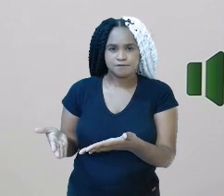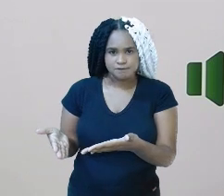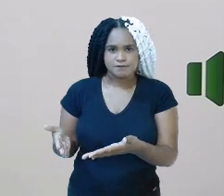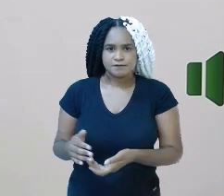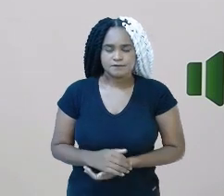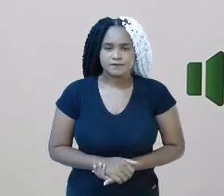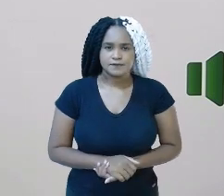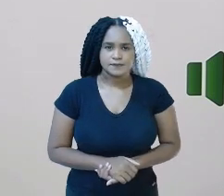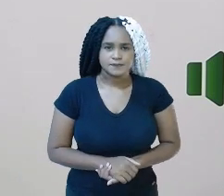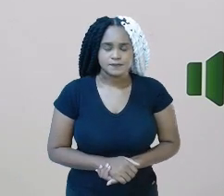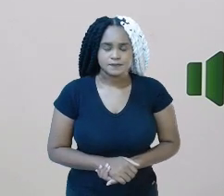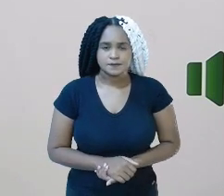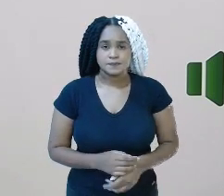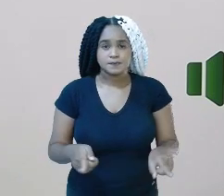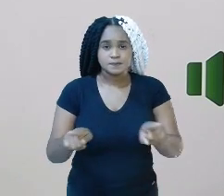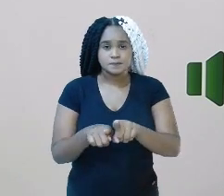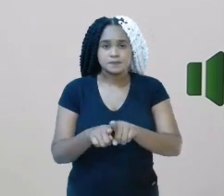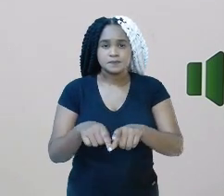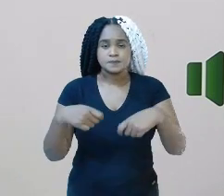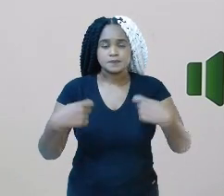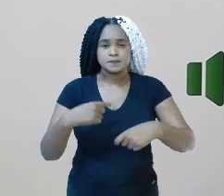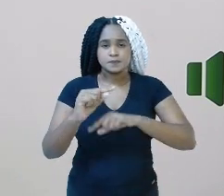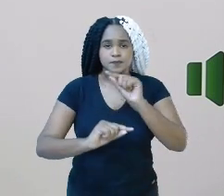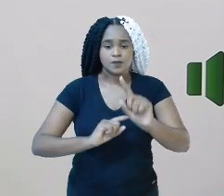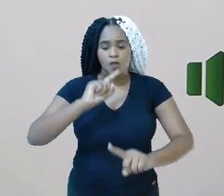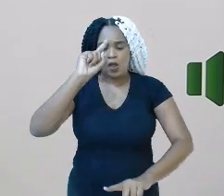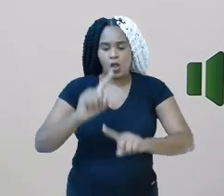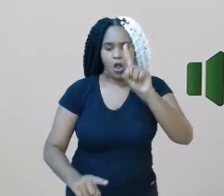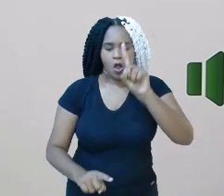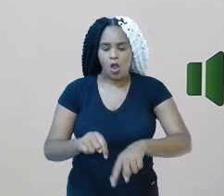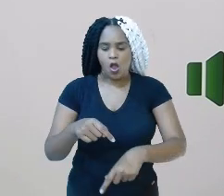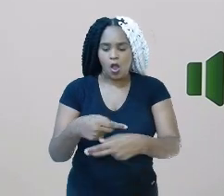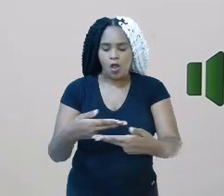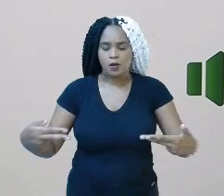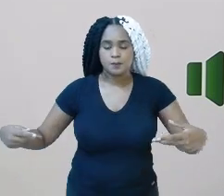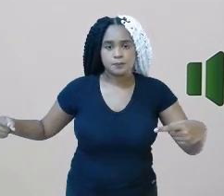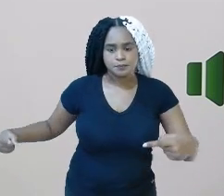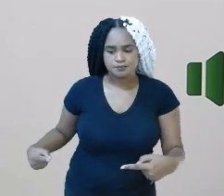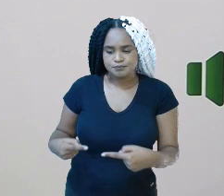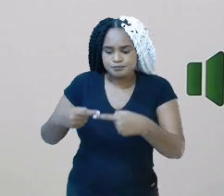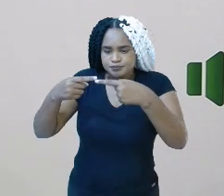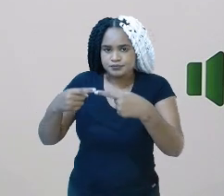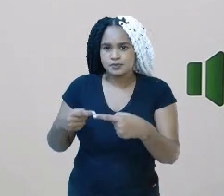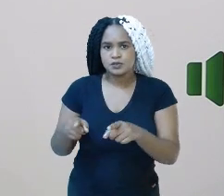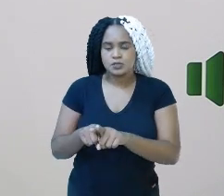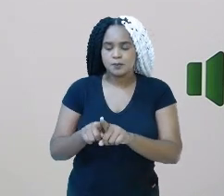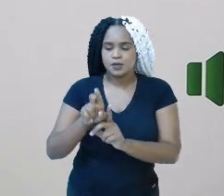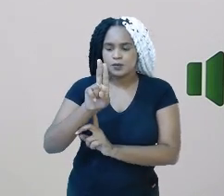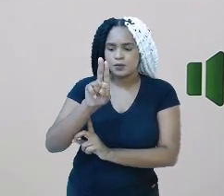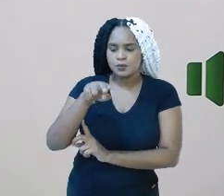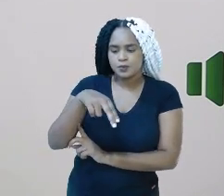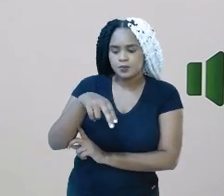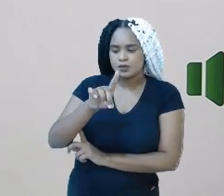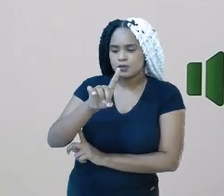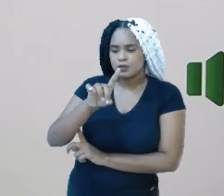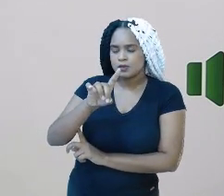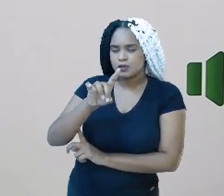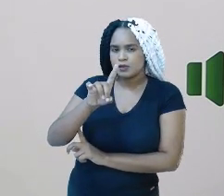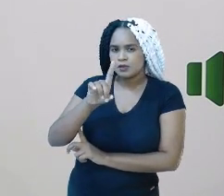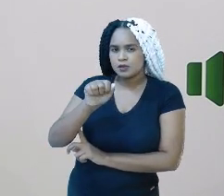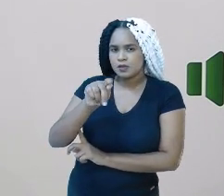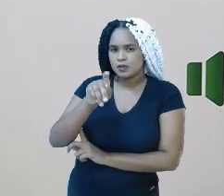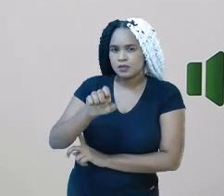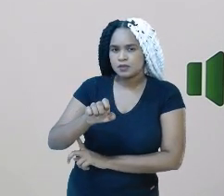além disso, a gente precisa utilizar instrumento correto e a unidade correta para saber